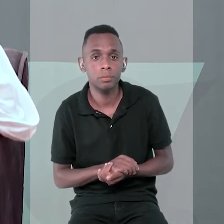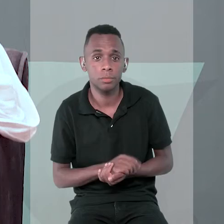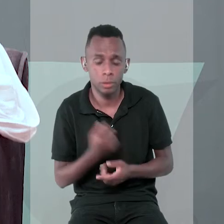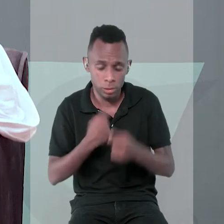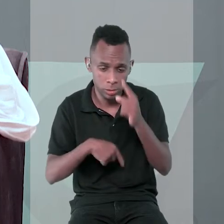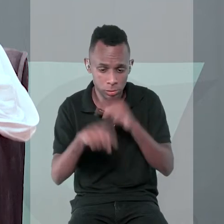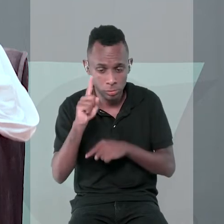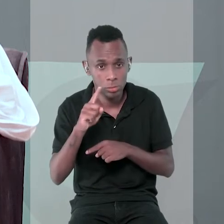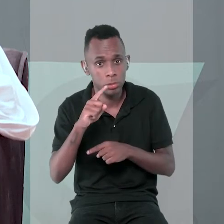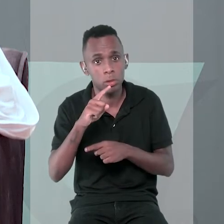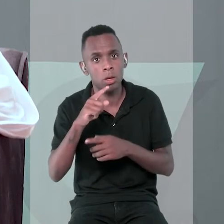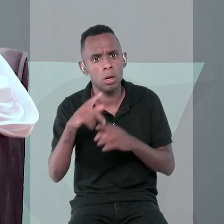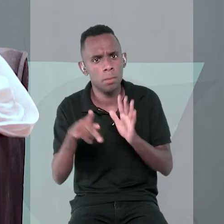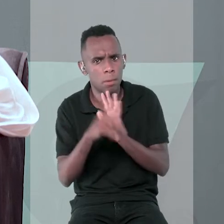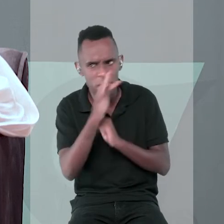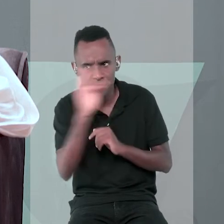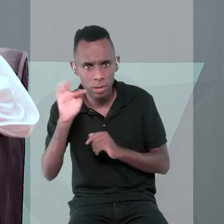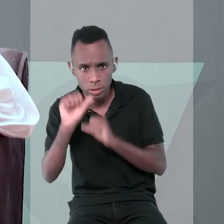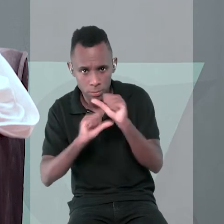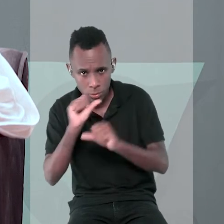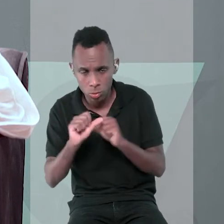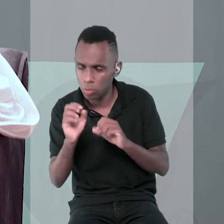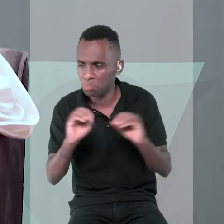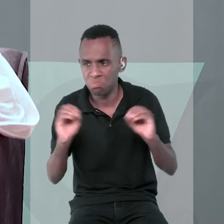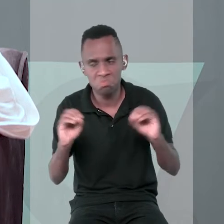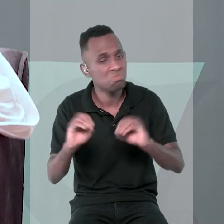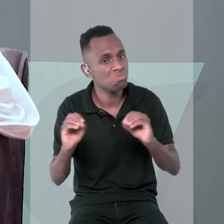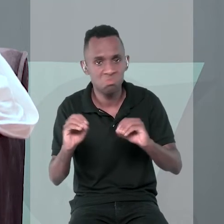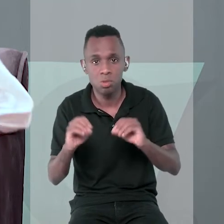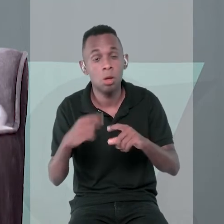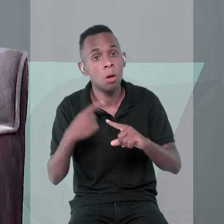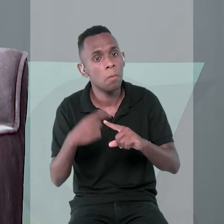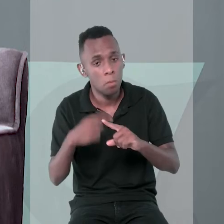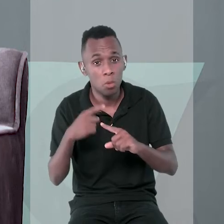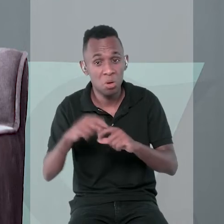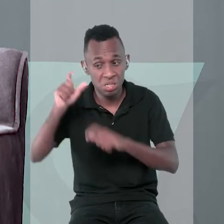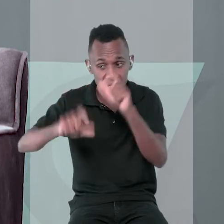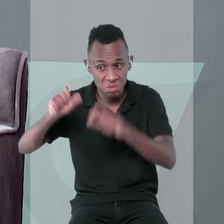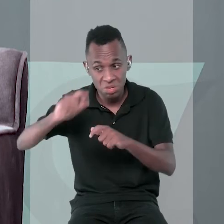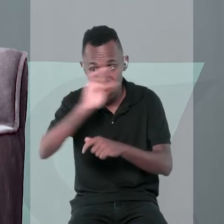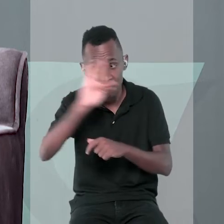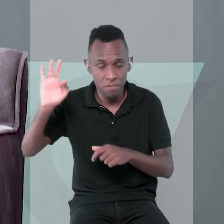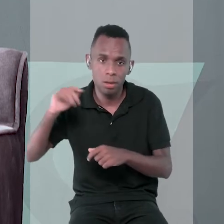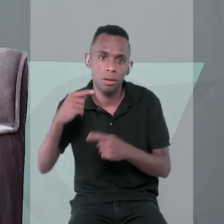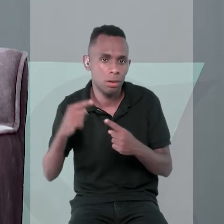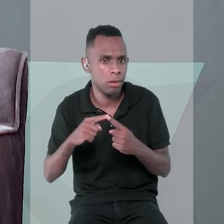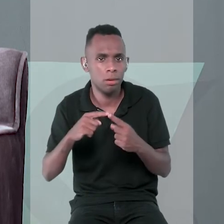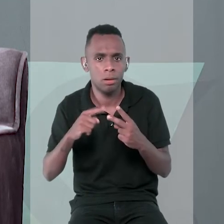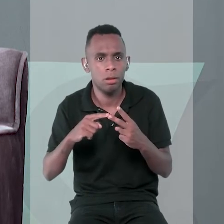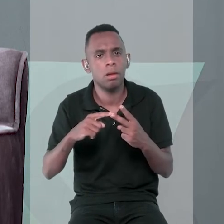foi revolucionários franceses que mudaram essa história para nós, não, viu? Porque os revolucionários franceses,